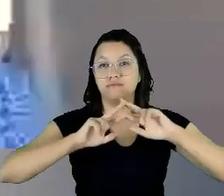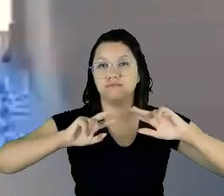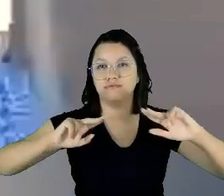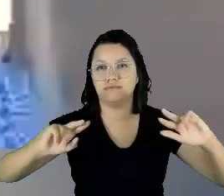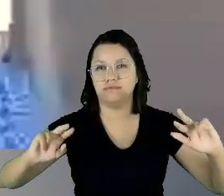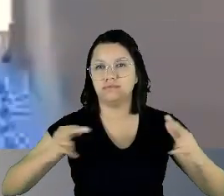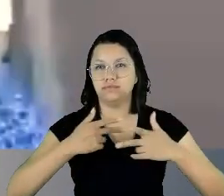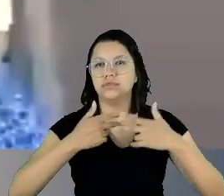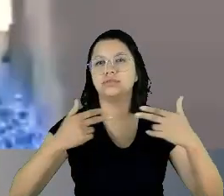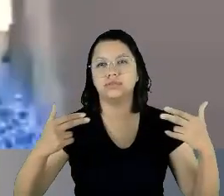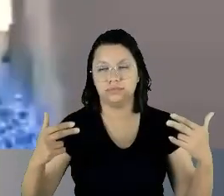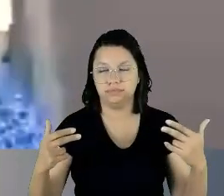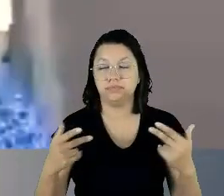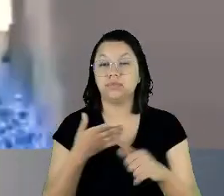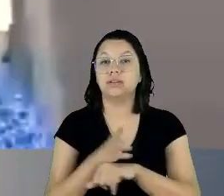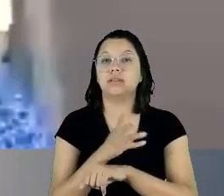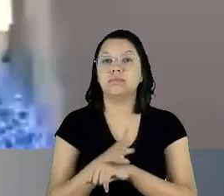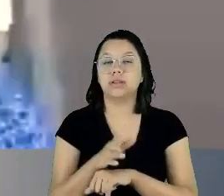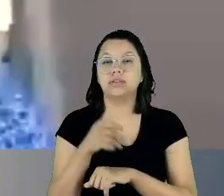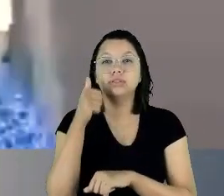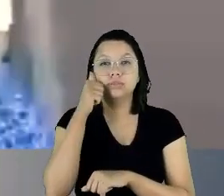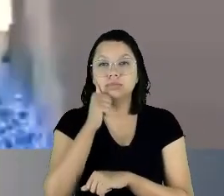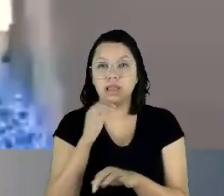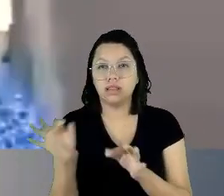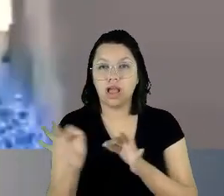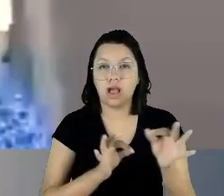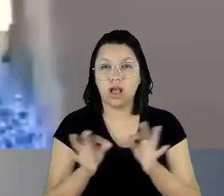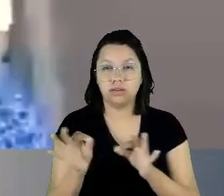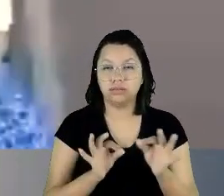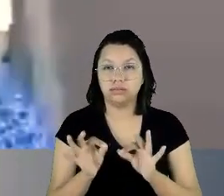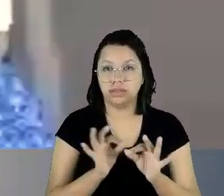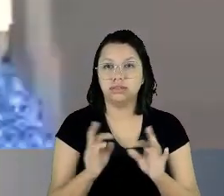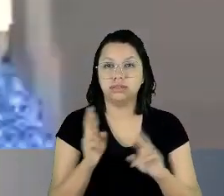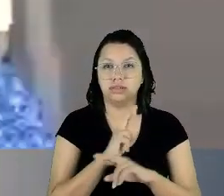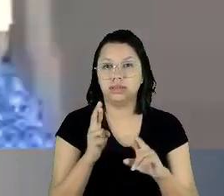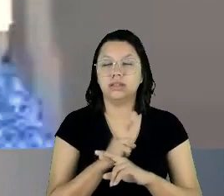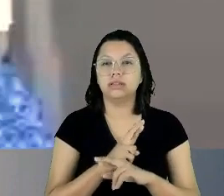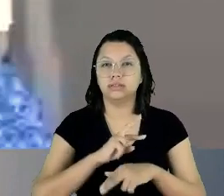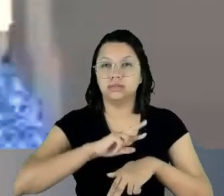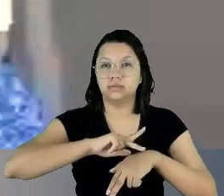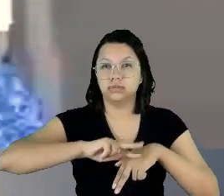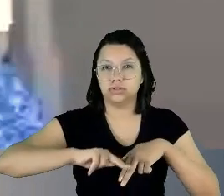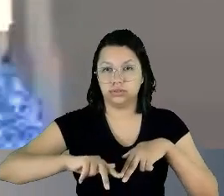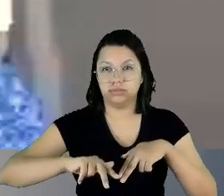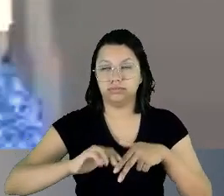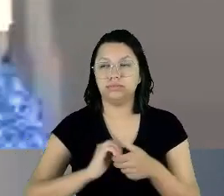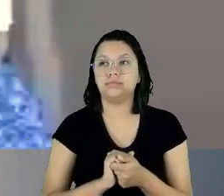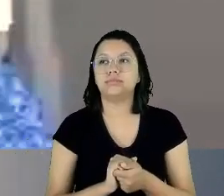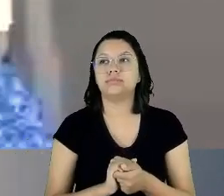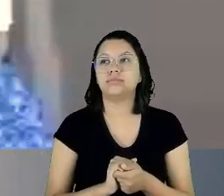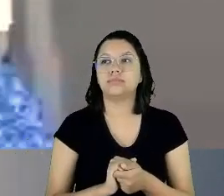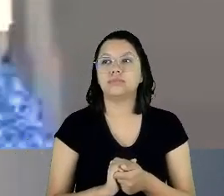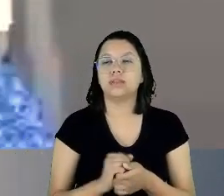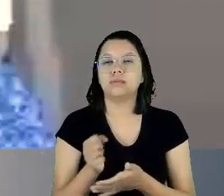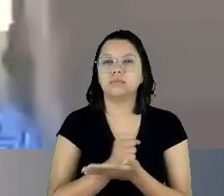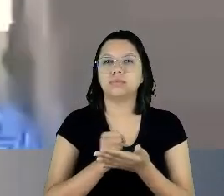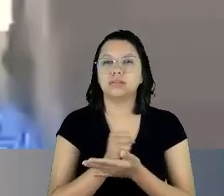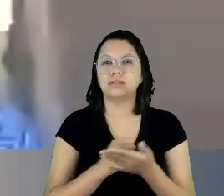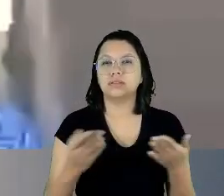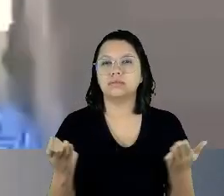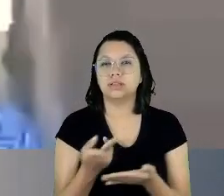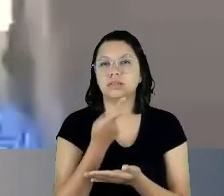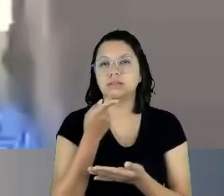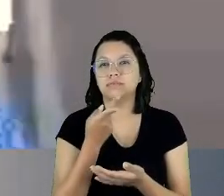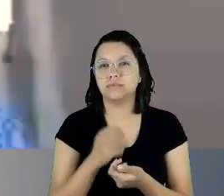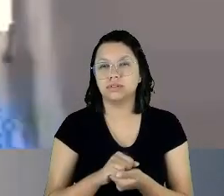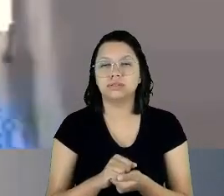no plural e na prática das mulheres que estão organizadas em torno das questões de gênero. Eu me baseio nessa